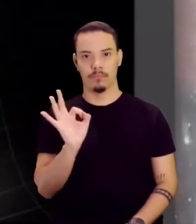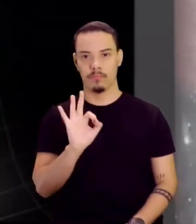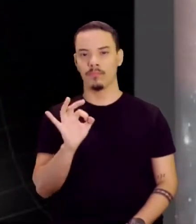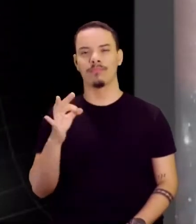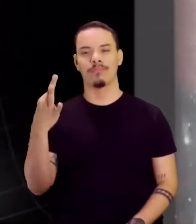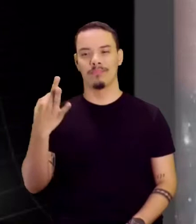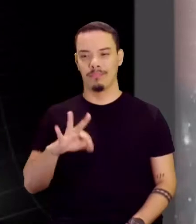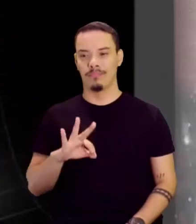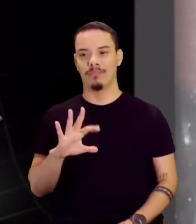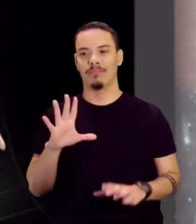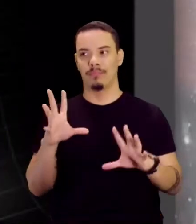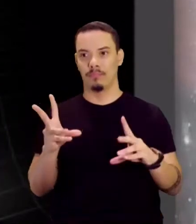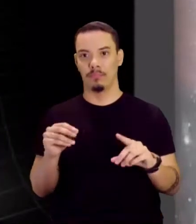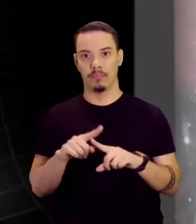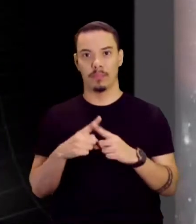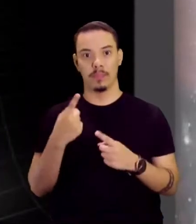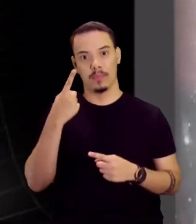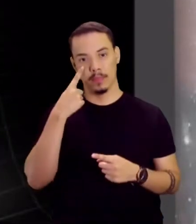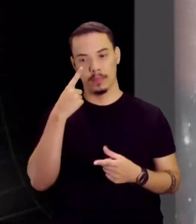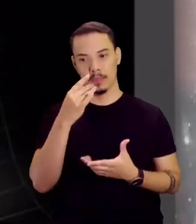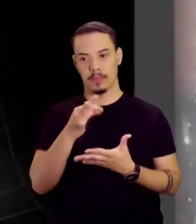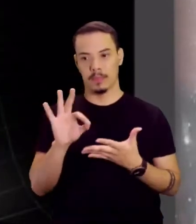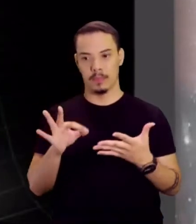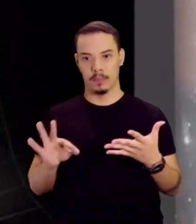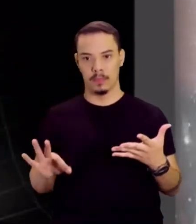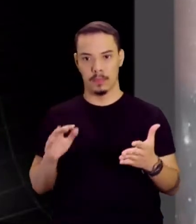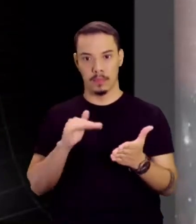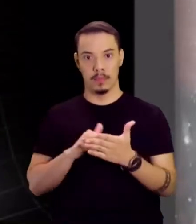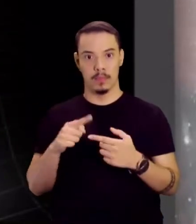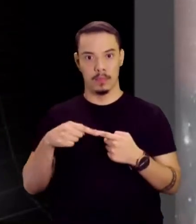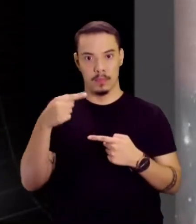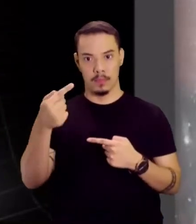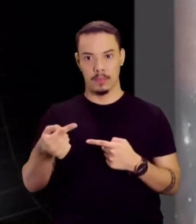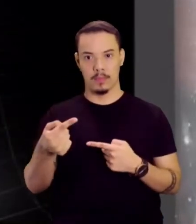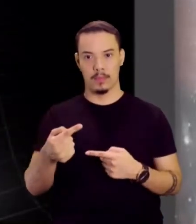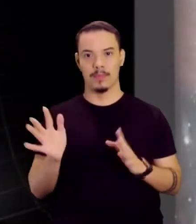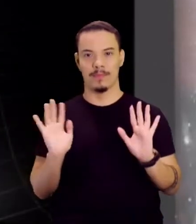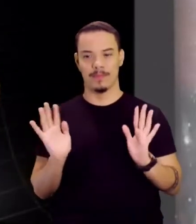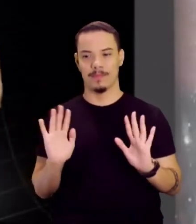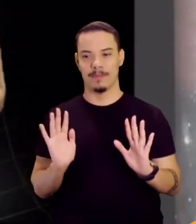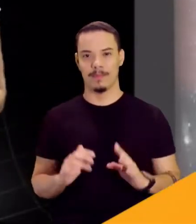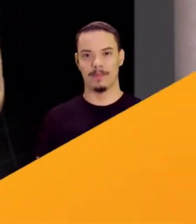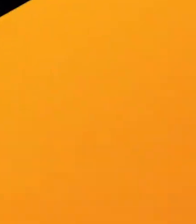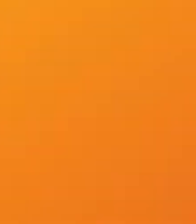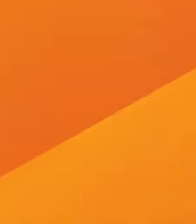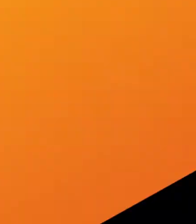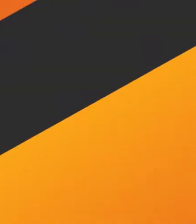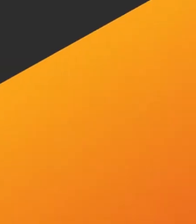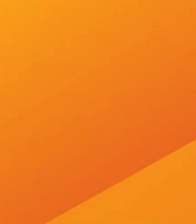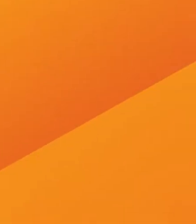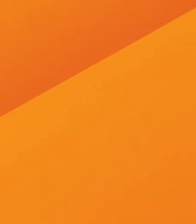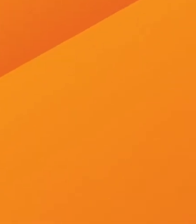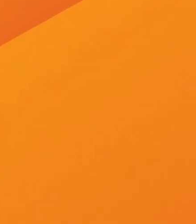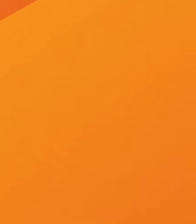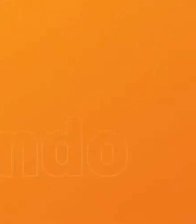certeza acertaram, mas a gente vai corrigir as questões. Até daqui a pouco com os exercícios. Tchau, tchau, pessoal.